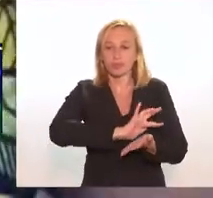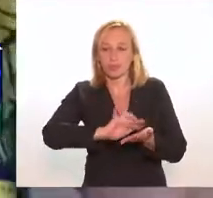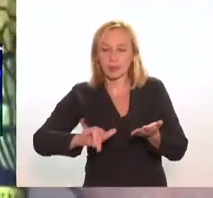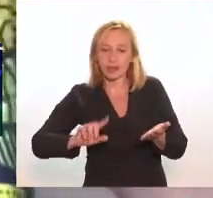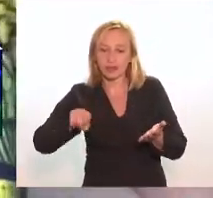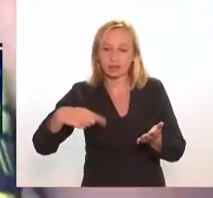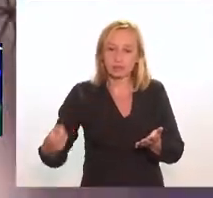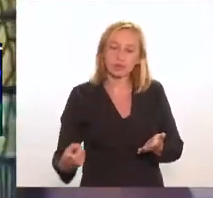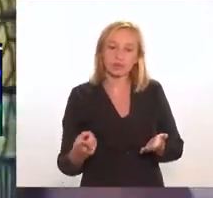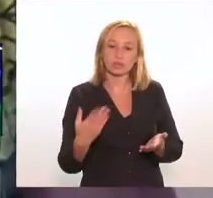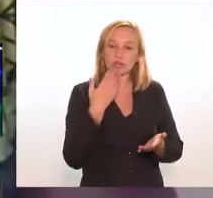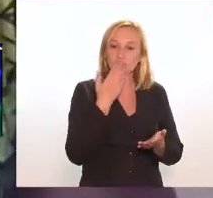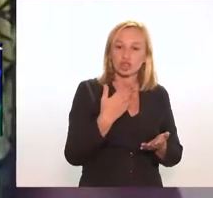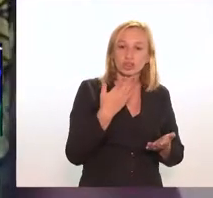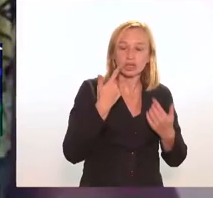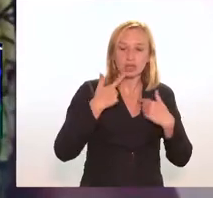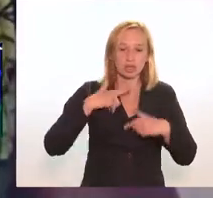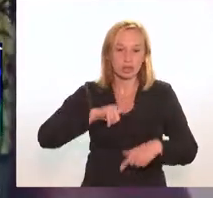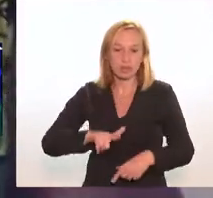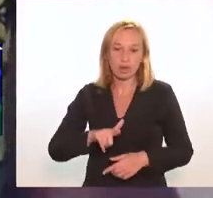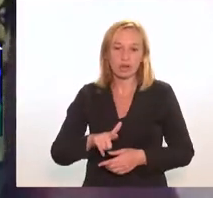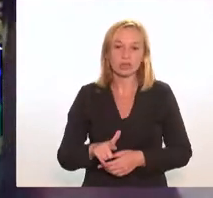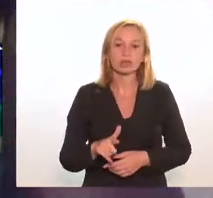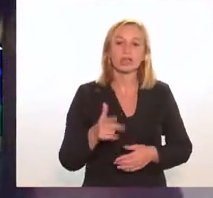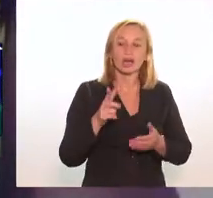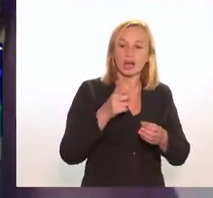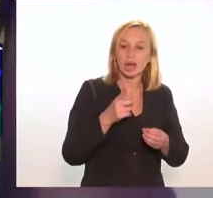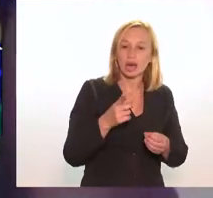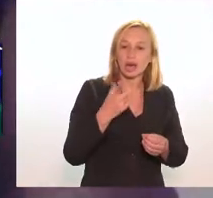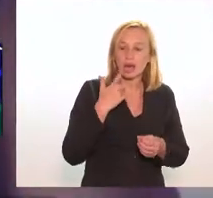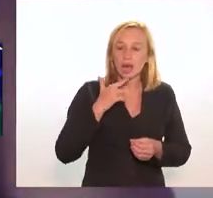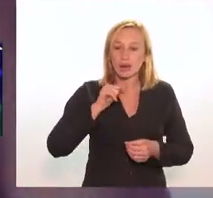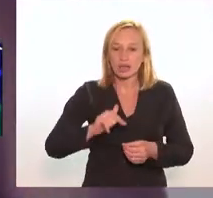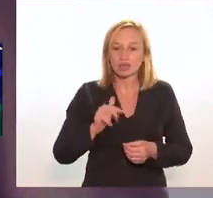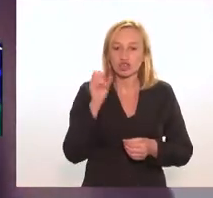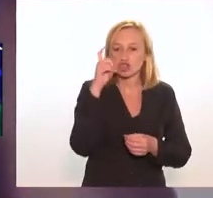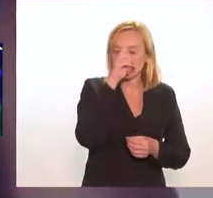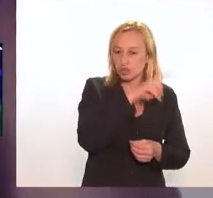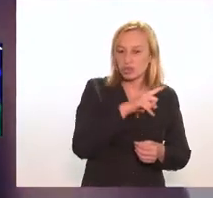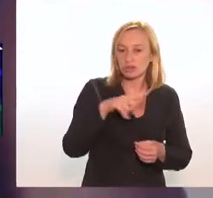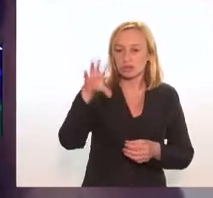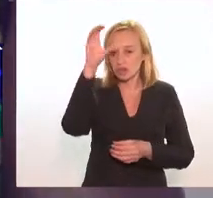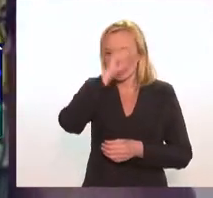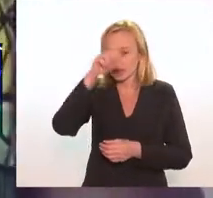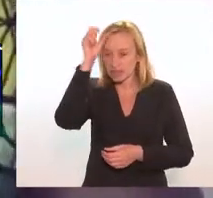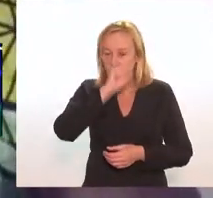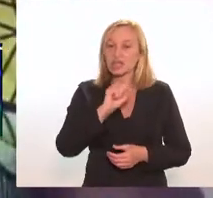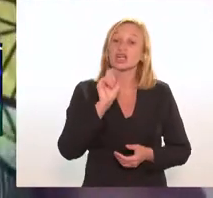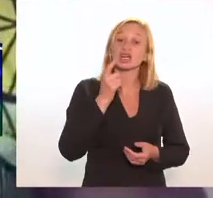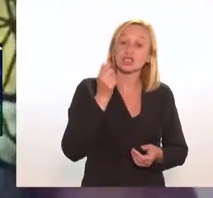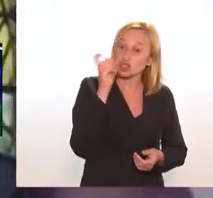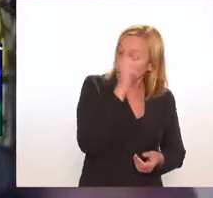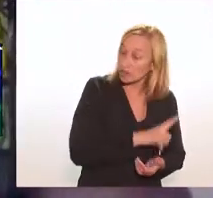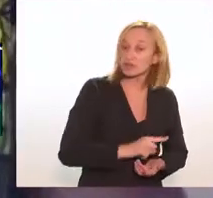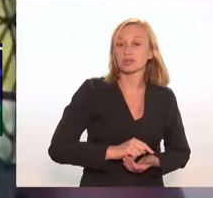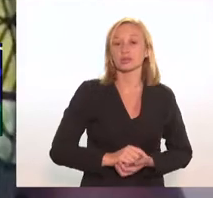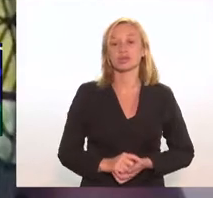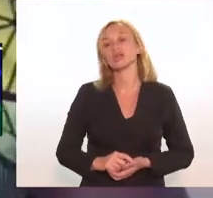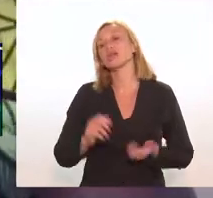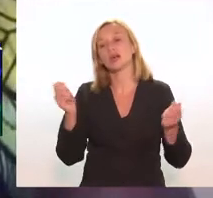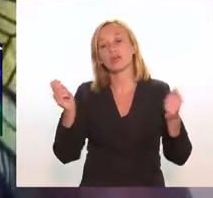outras linguagens, é uma língua muito difícil de aprender, muito difícil. E